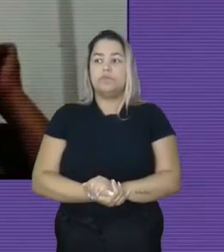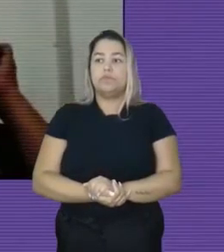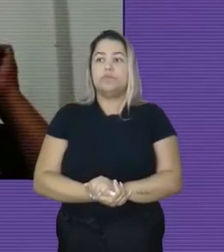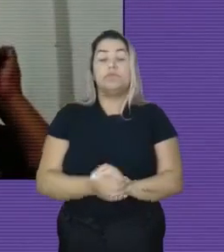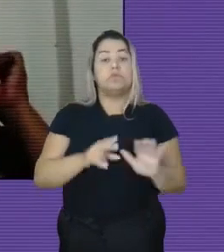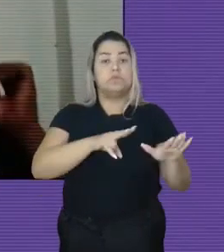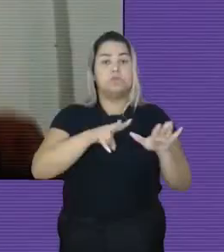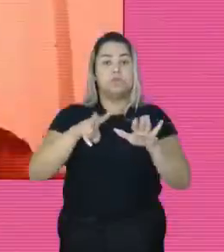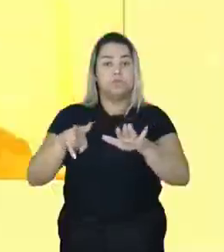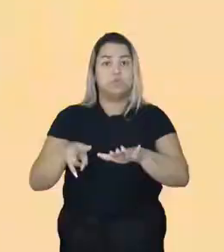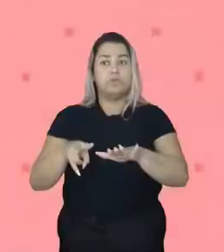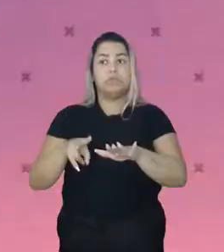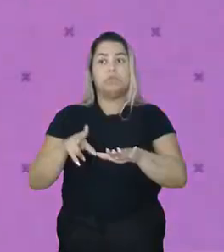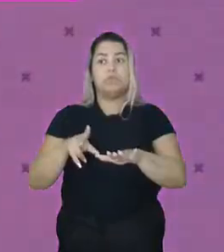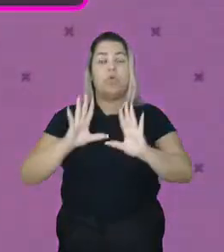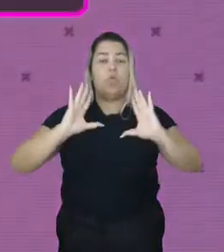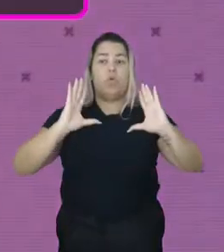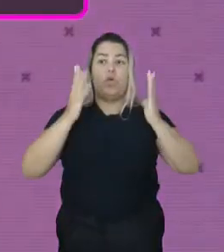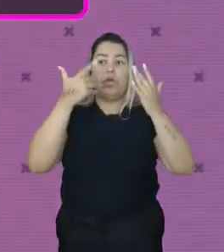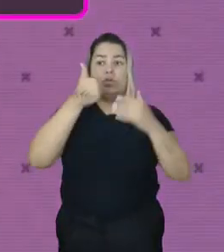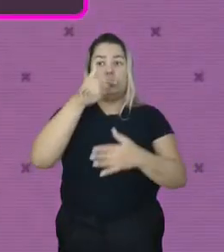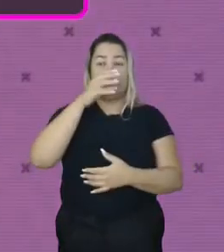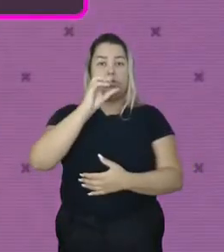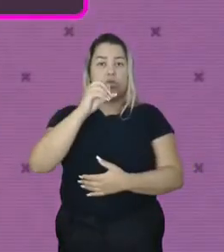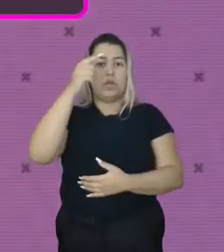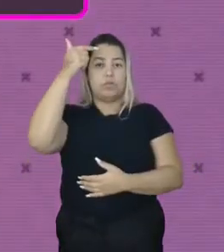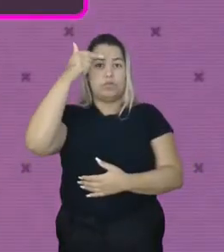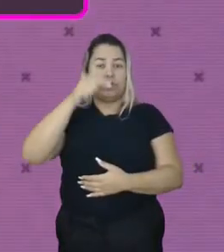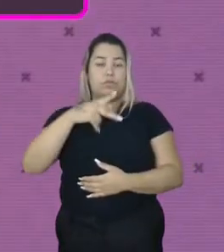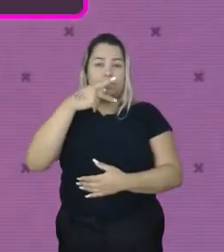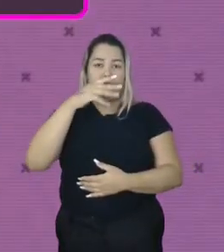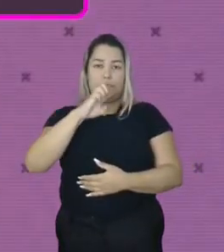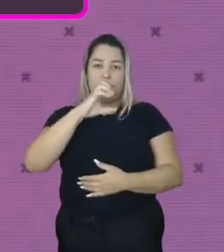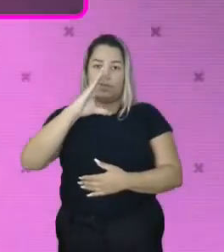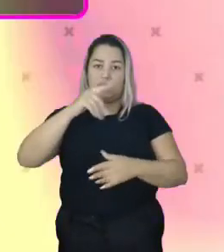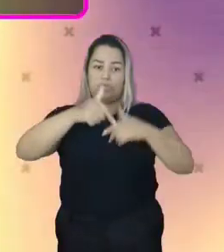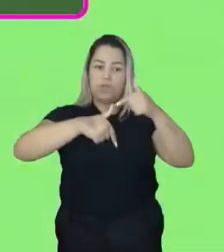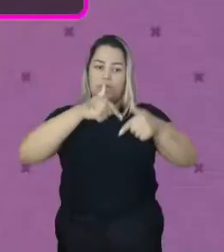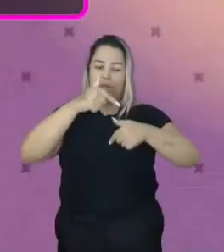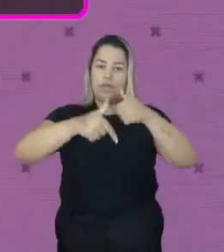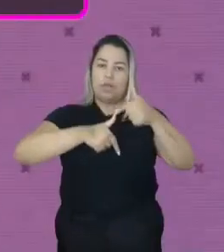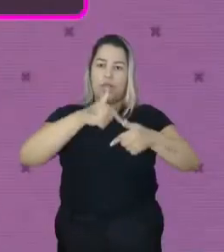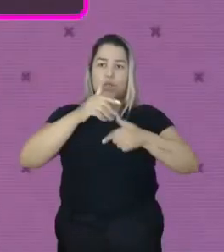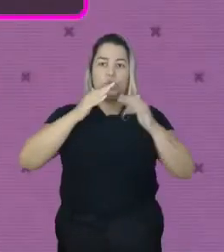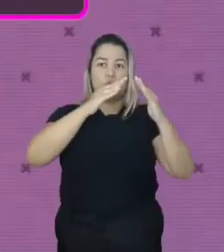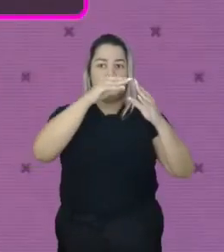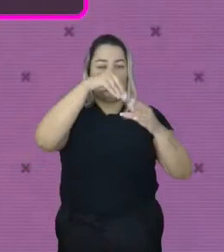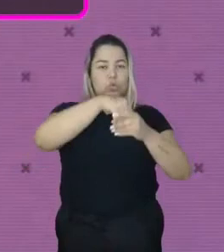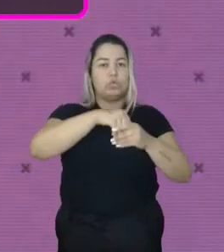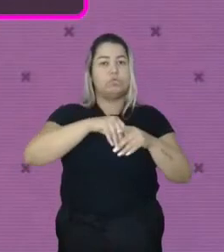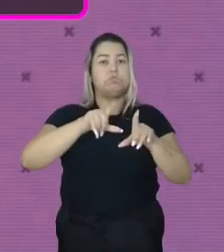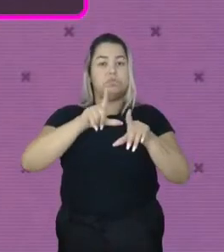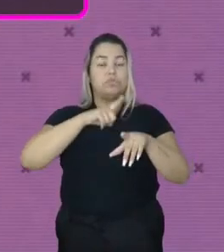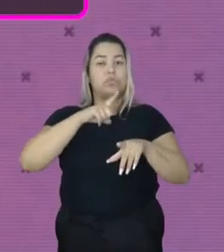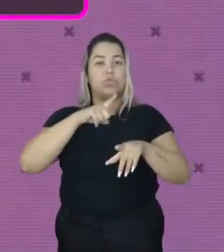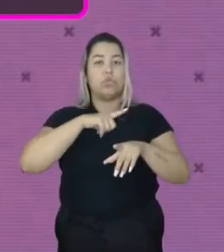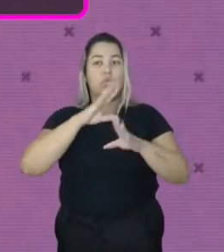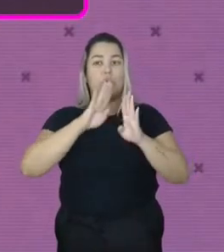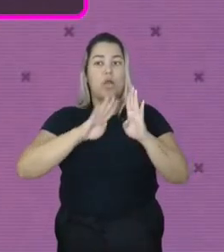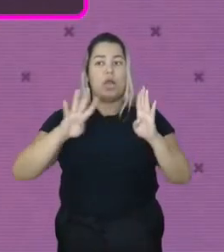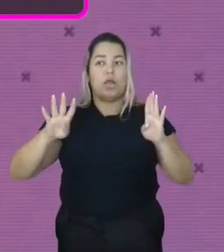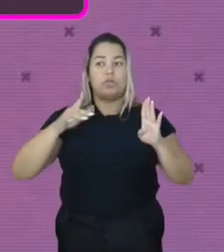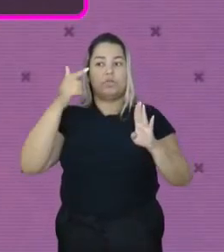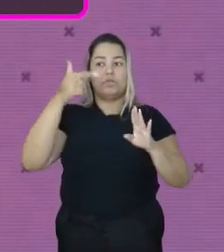Esta semana estamos celebrando os 10 anos da conquista da PEC das trabalhadoras domésticas, que trouxe muitos direitos a essa